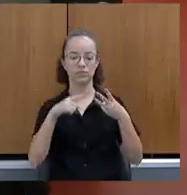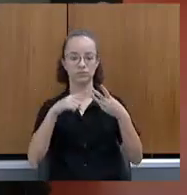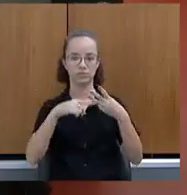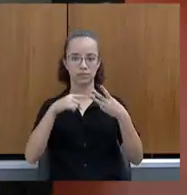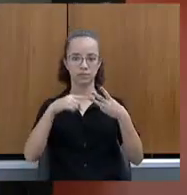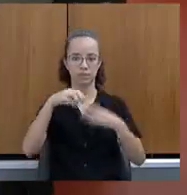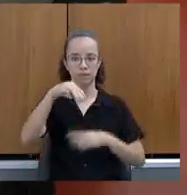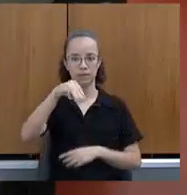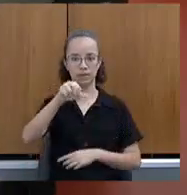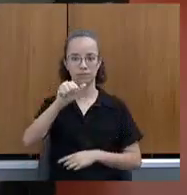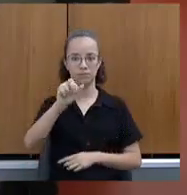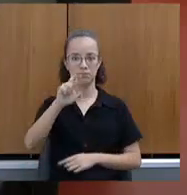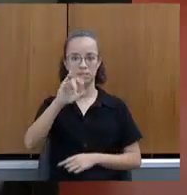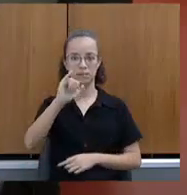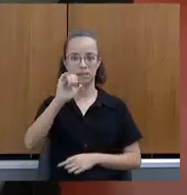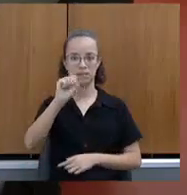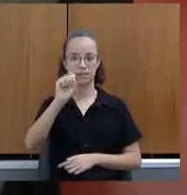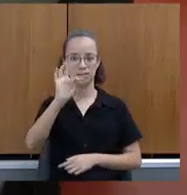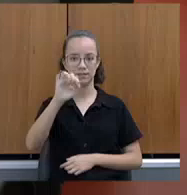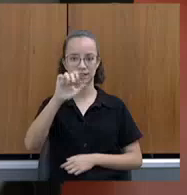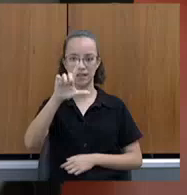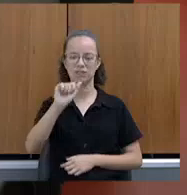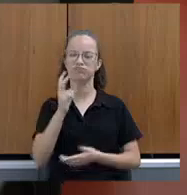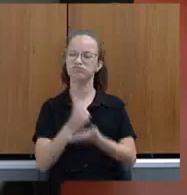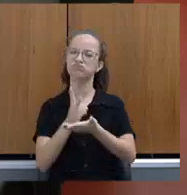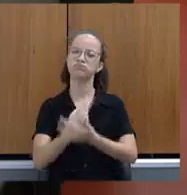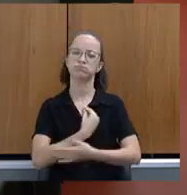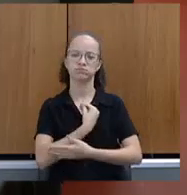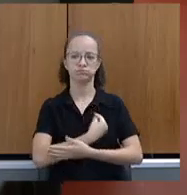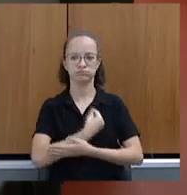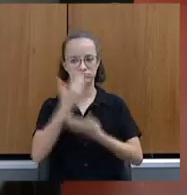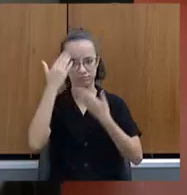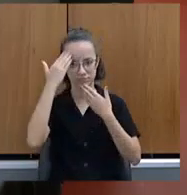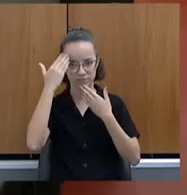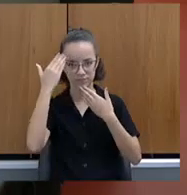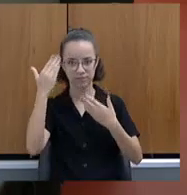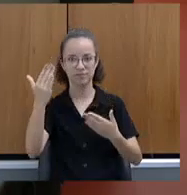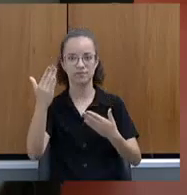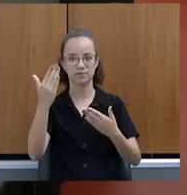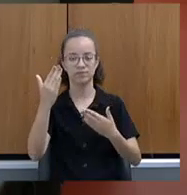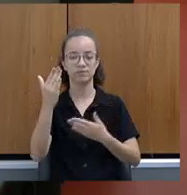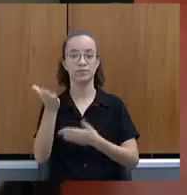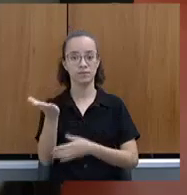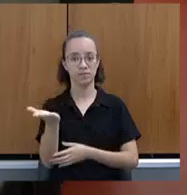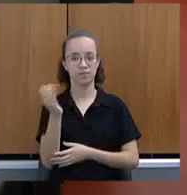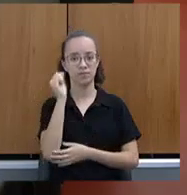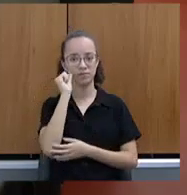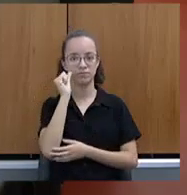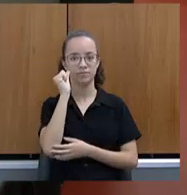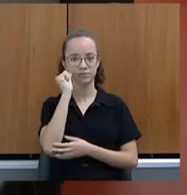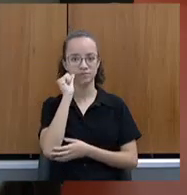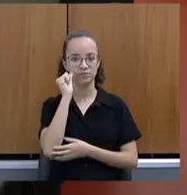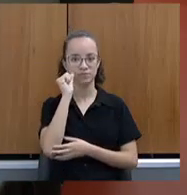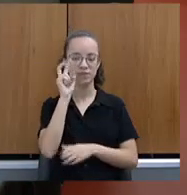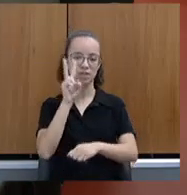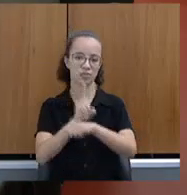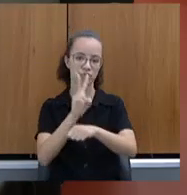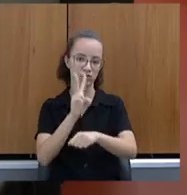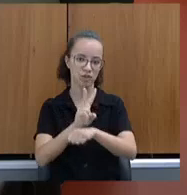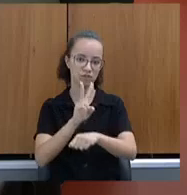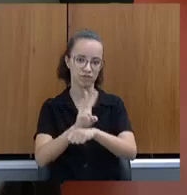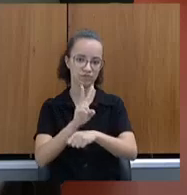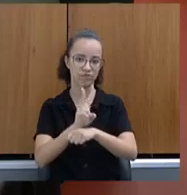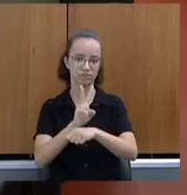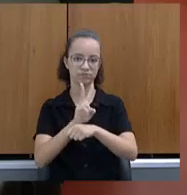presente muito obrigado Maristela sempre presente conosco também nela que é chefe de gabinete